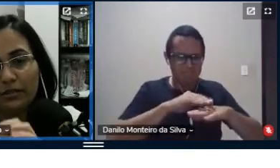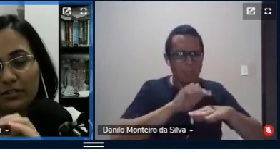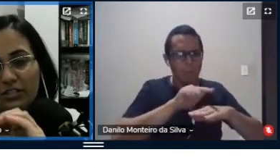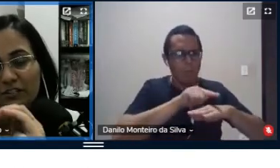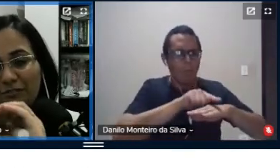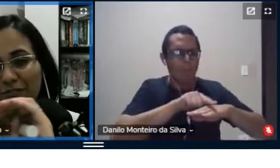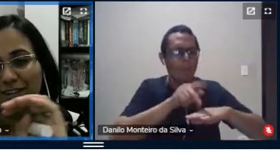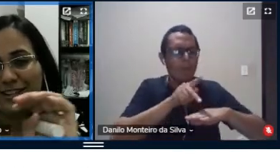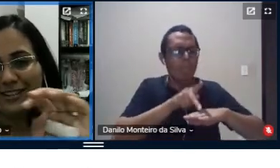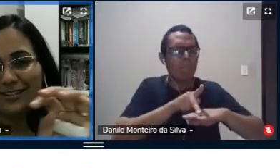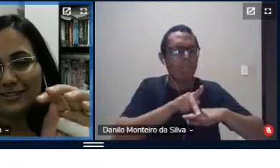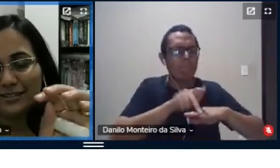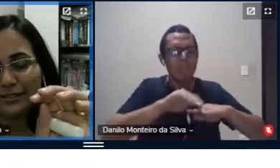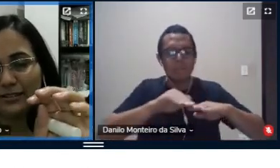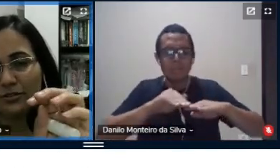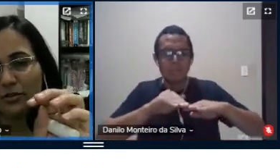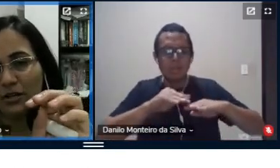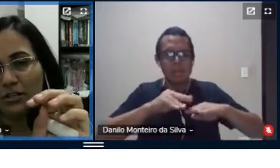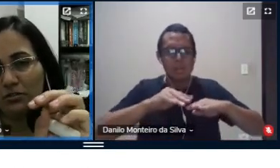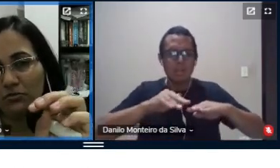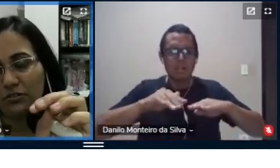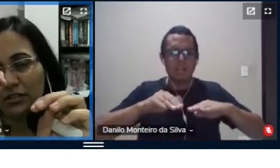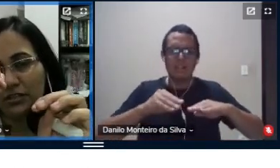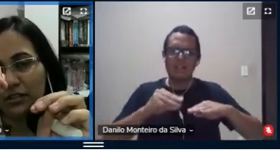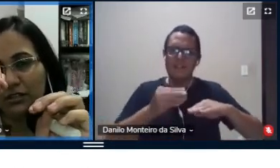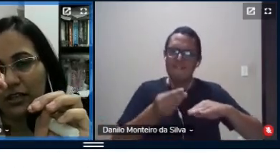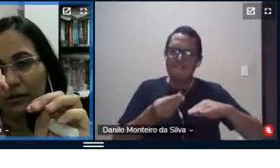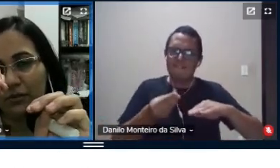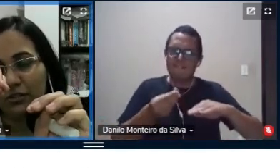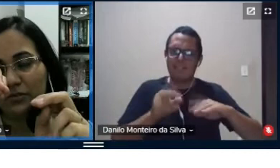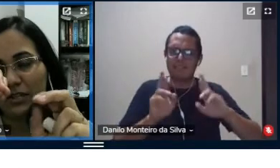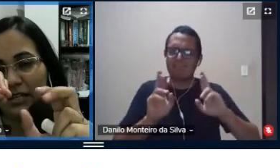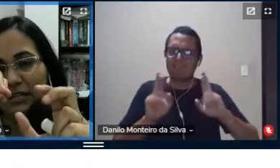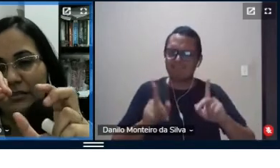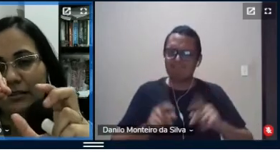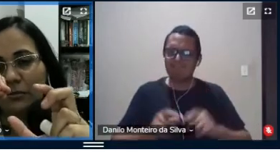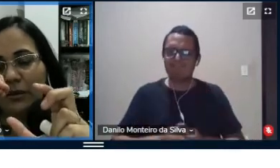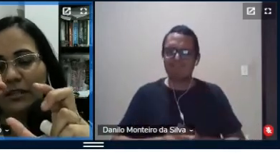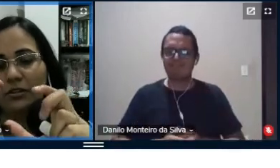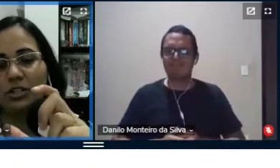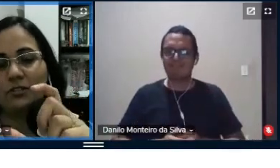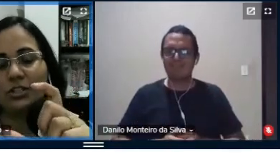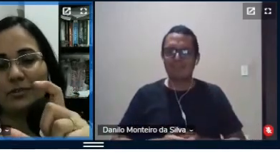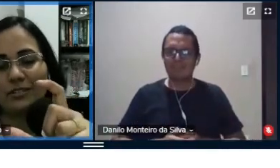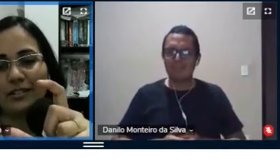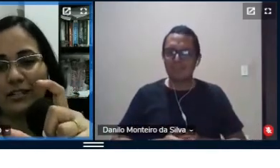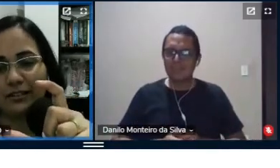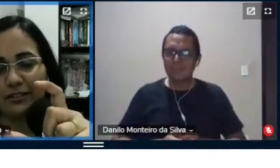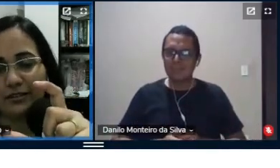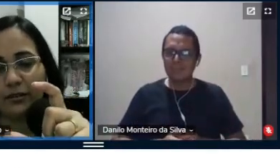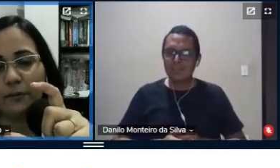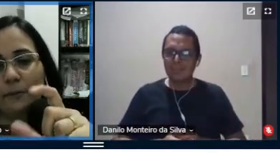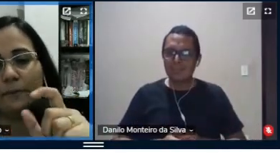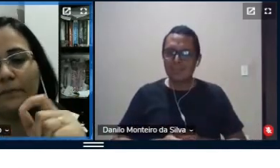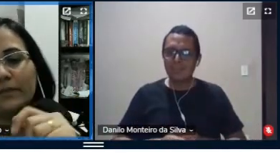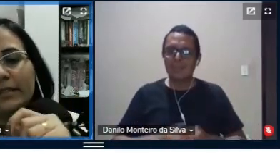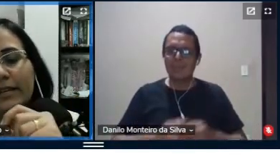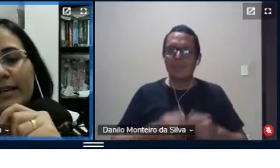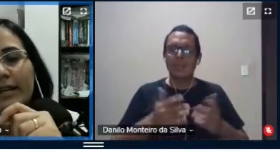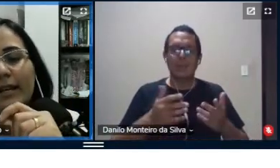tem uma diferença, né? Só uma regiãozinha que tem uma diferença no meu material, a gente vai chamar de